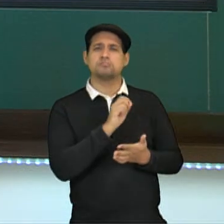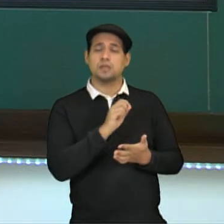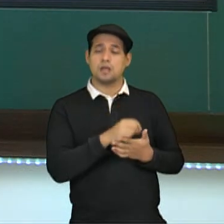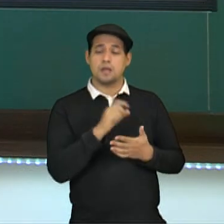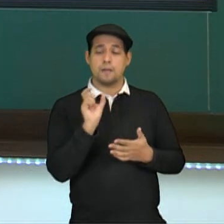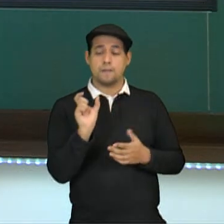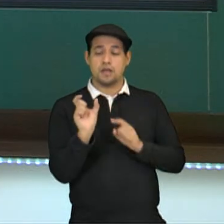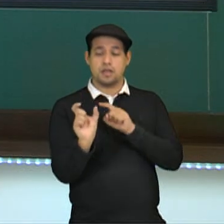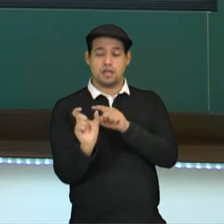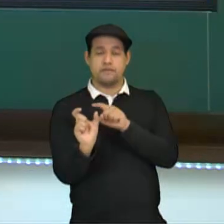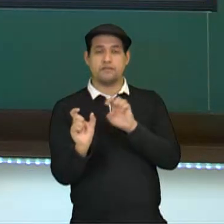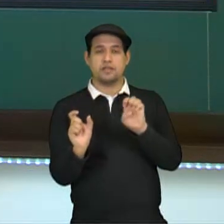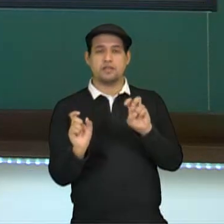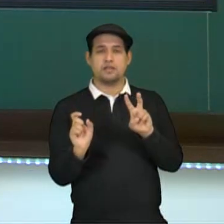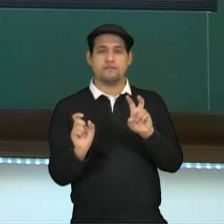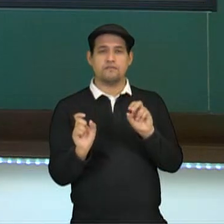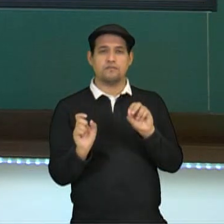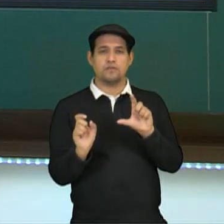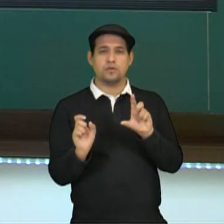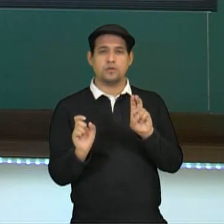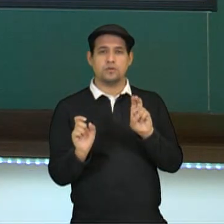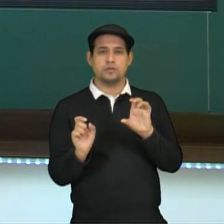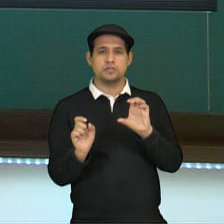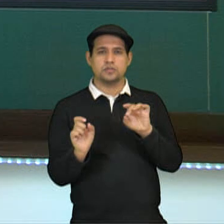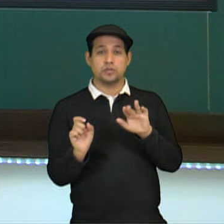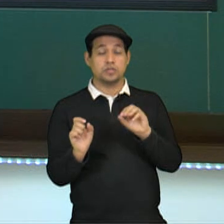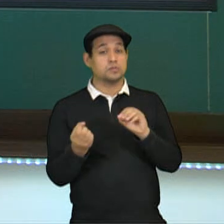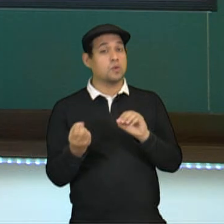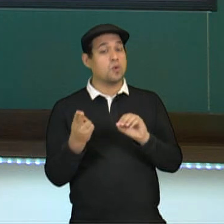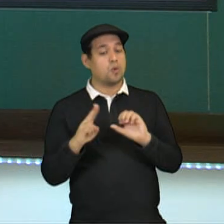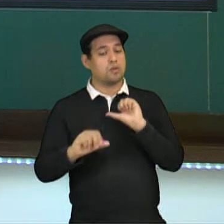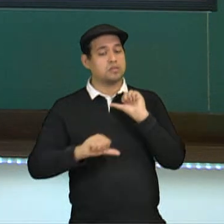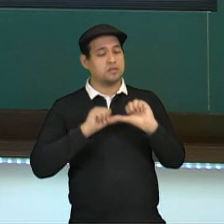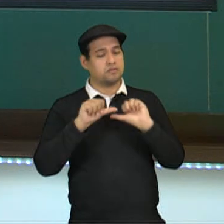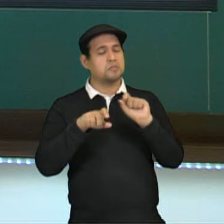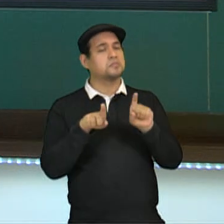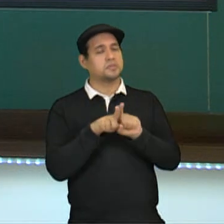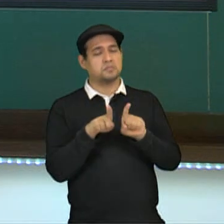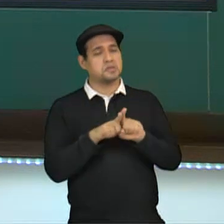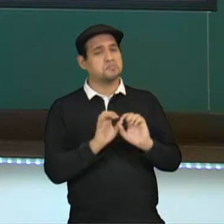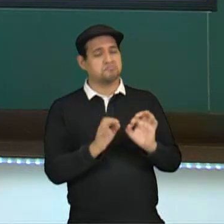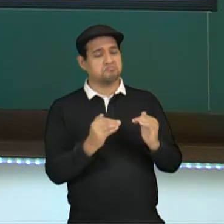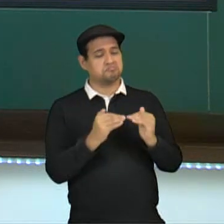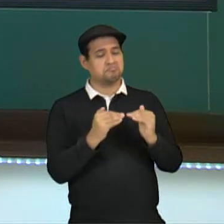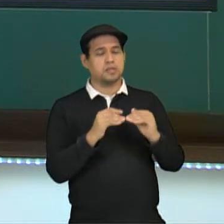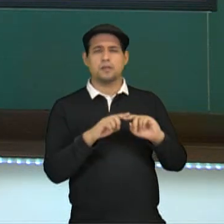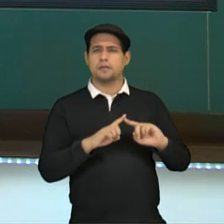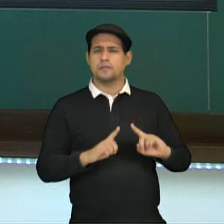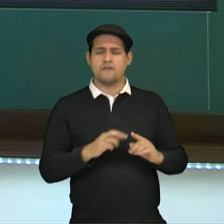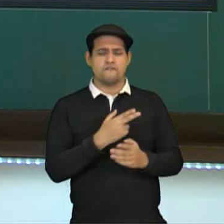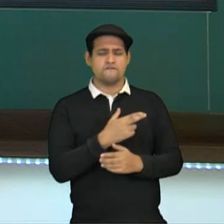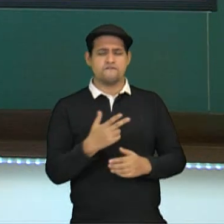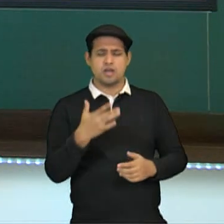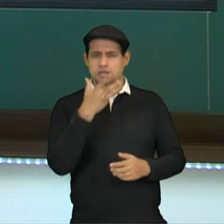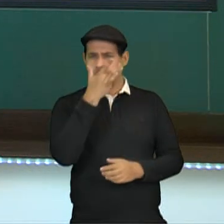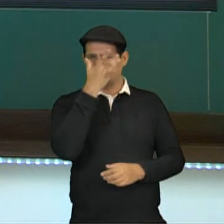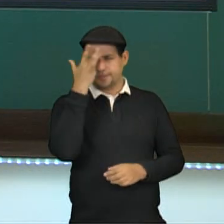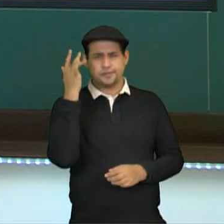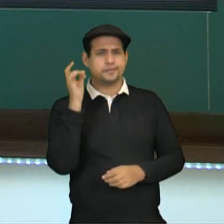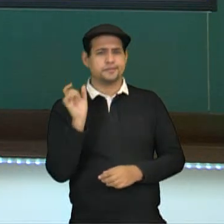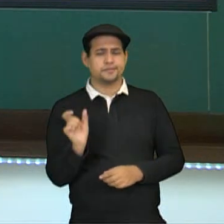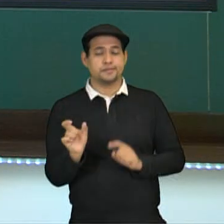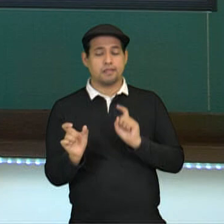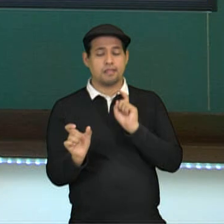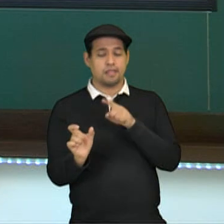a palavra evolucionismo ou transformismo também daria certo, tá? A maioria das pessoas chama